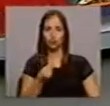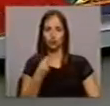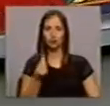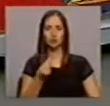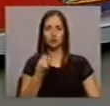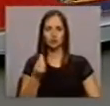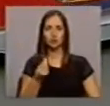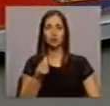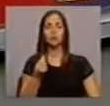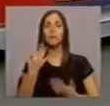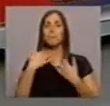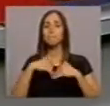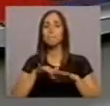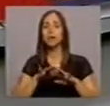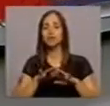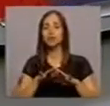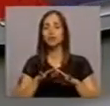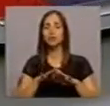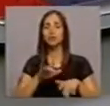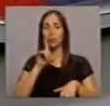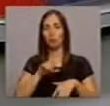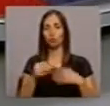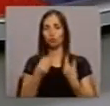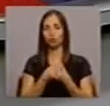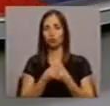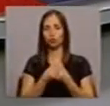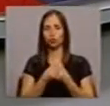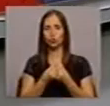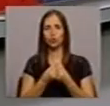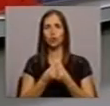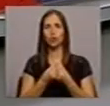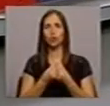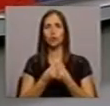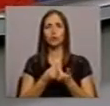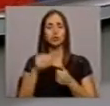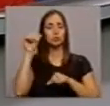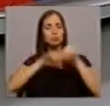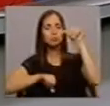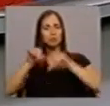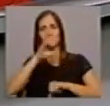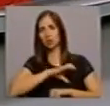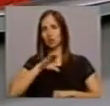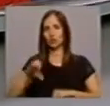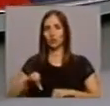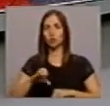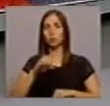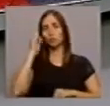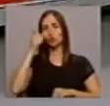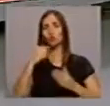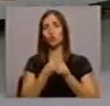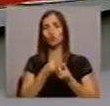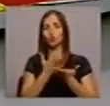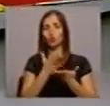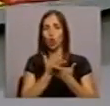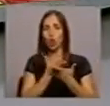cristãs. mas que junta também experiências científicas, olha, para os professores fazerem na escola com os alunos, para os pais fazerem em casa com os filhos, e